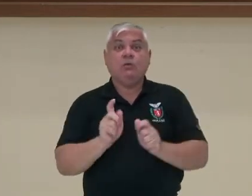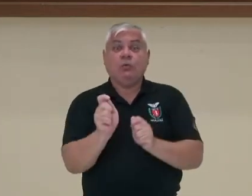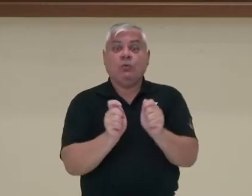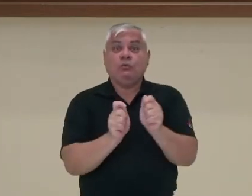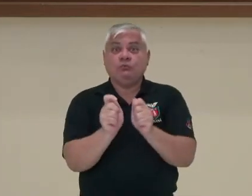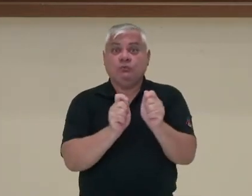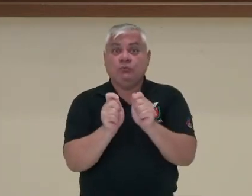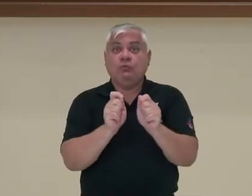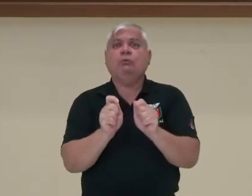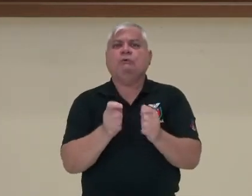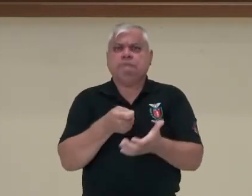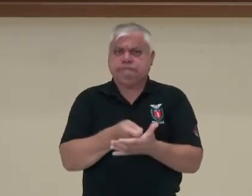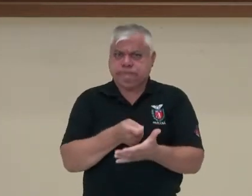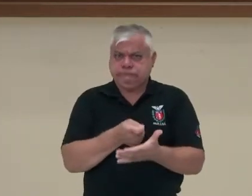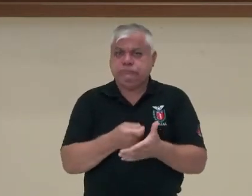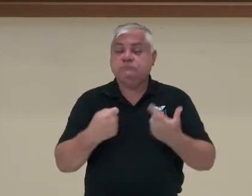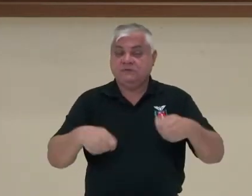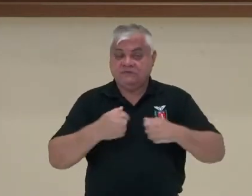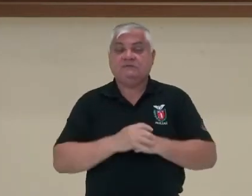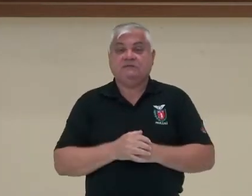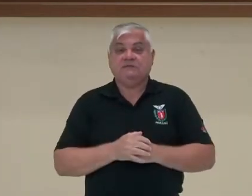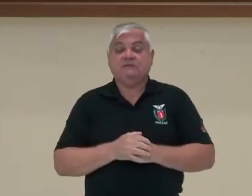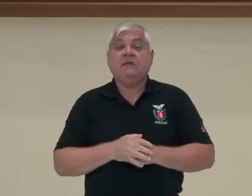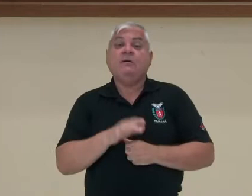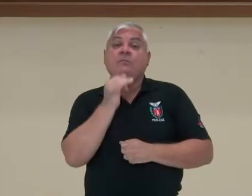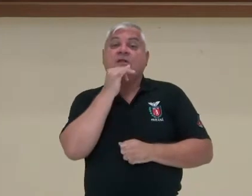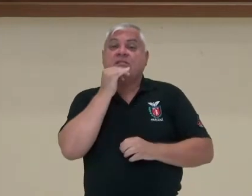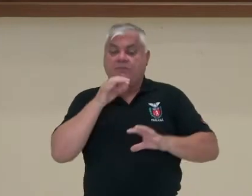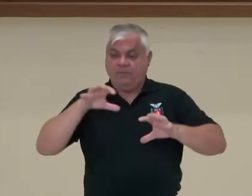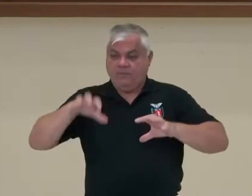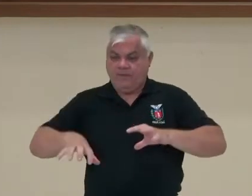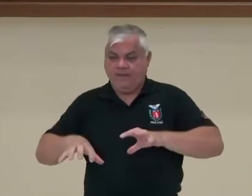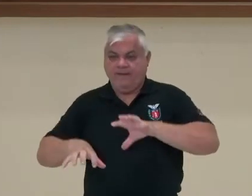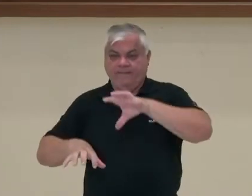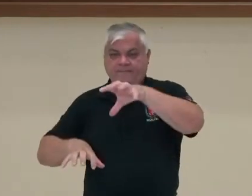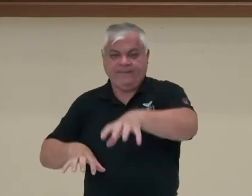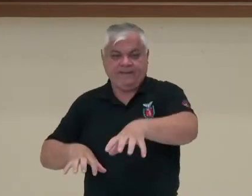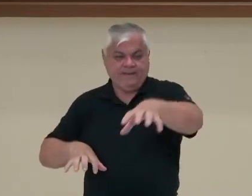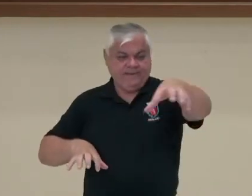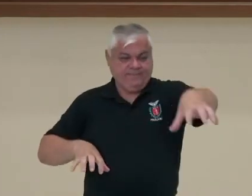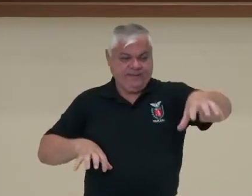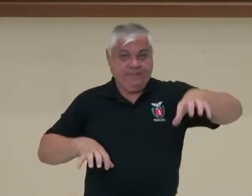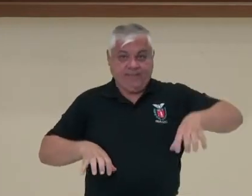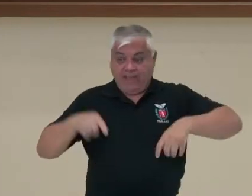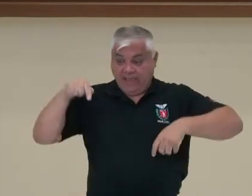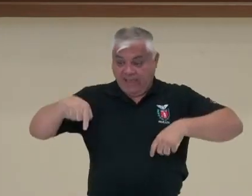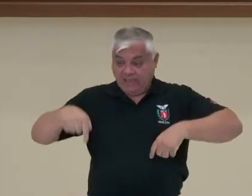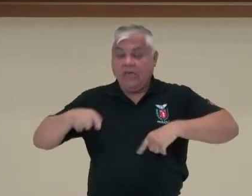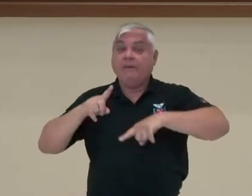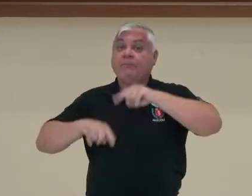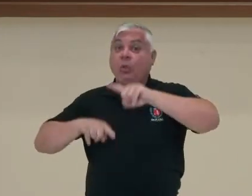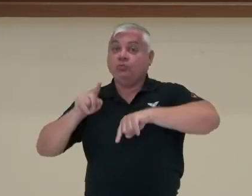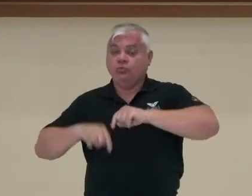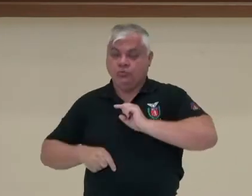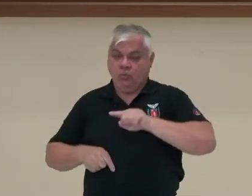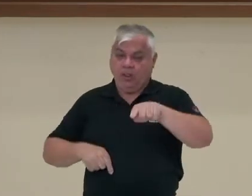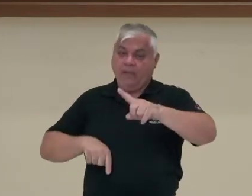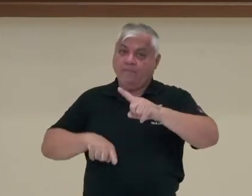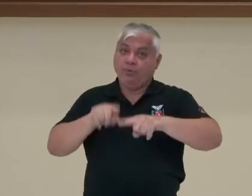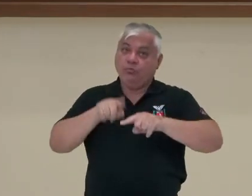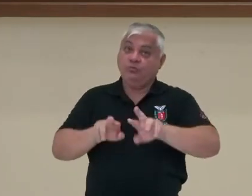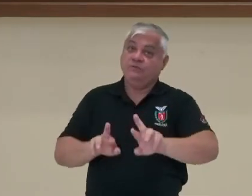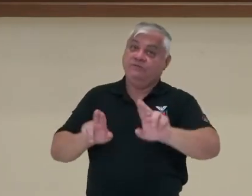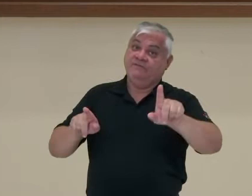muito rígido. Então cada lugar produzia um tipo de produto. E para isso eles